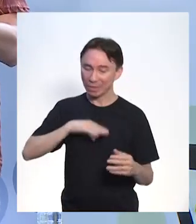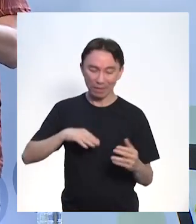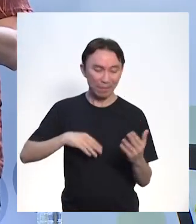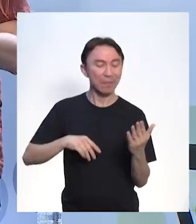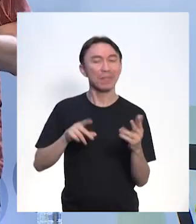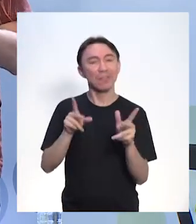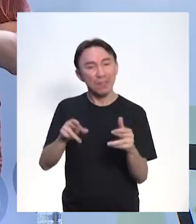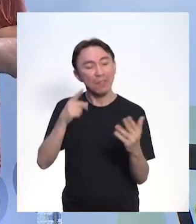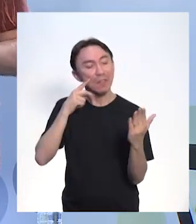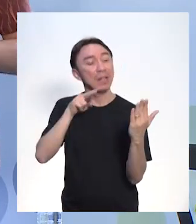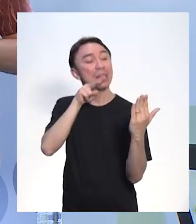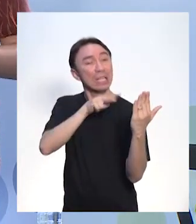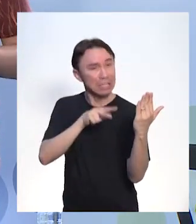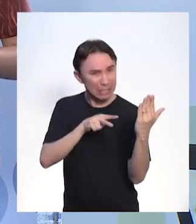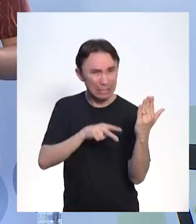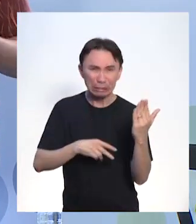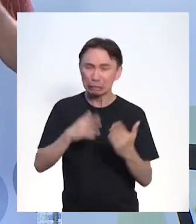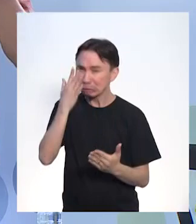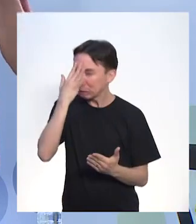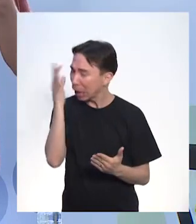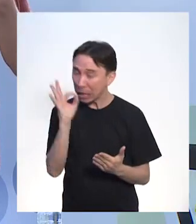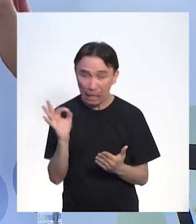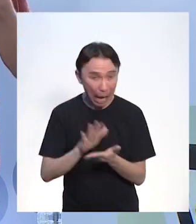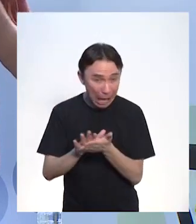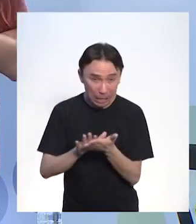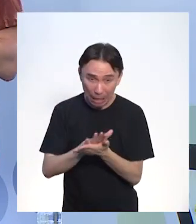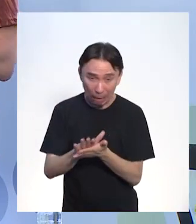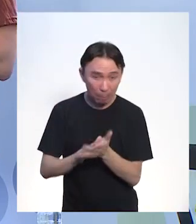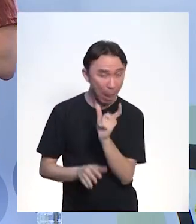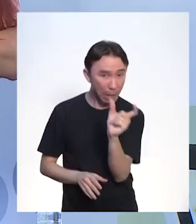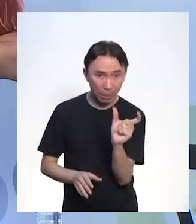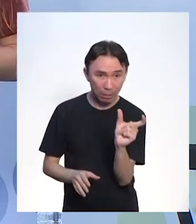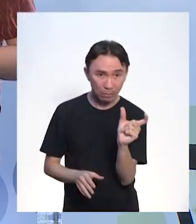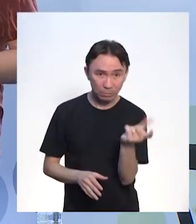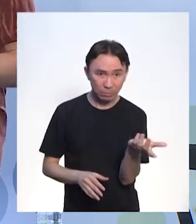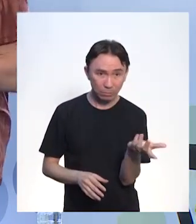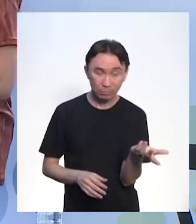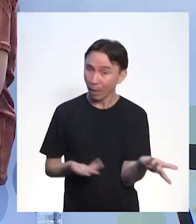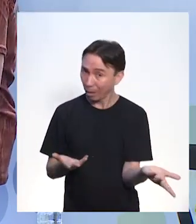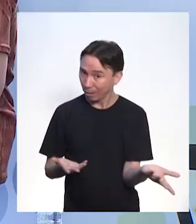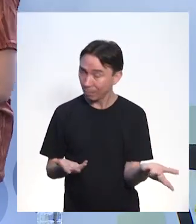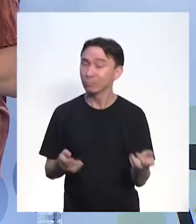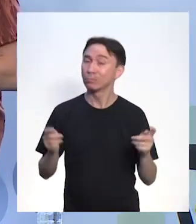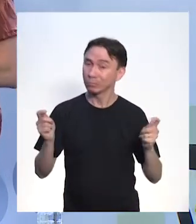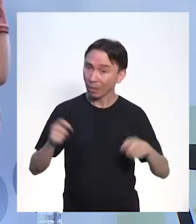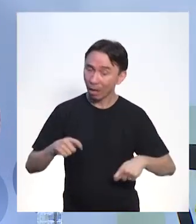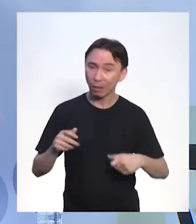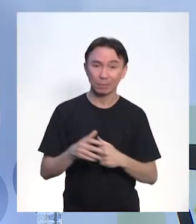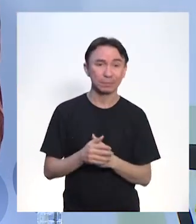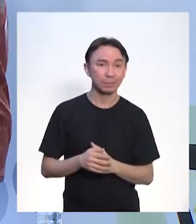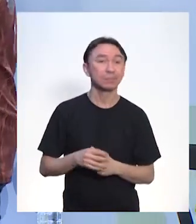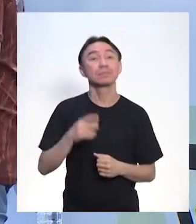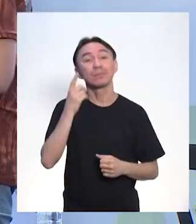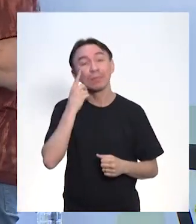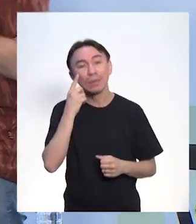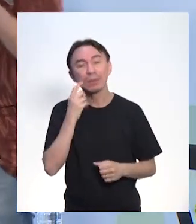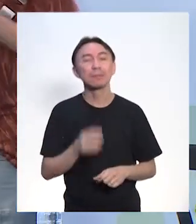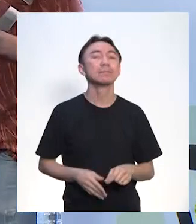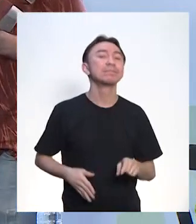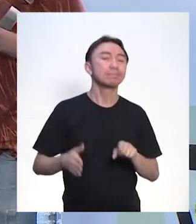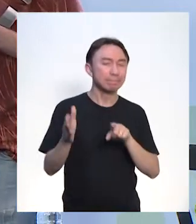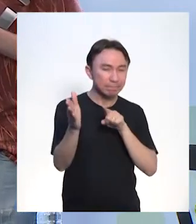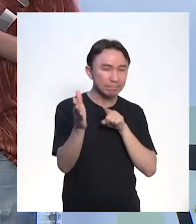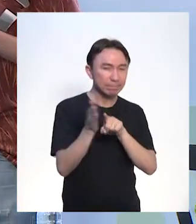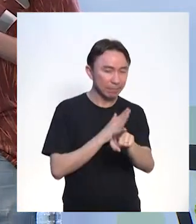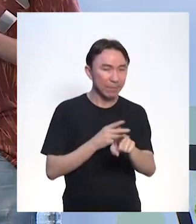para o texto. Será que você não entende nenhuma palavra? Solar. Solar, né? E aí temos as perguntas, né? Vamos para o próximo slide. Agora eu vou falar um